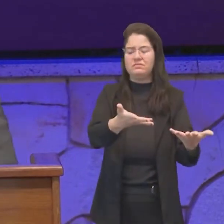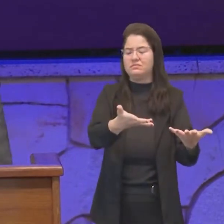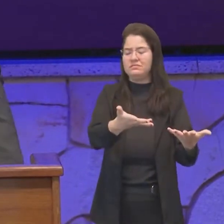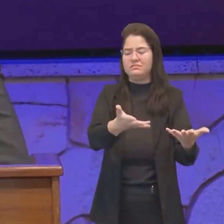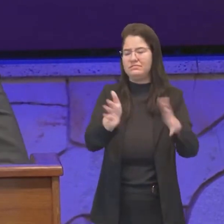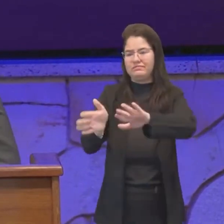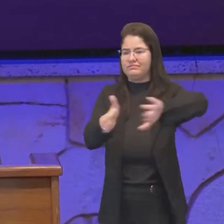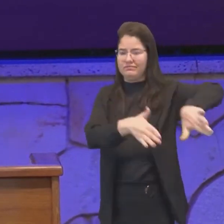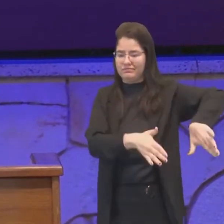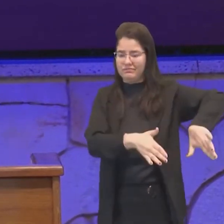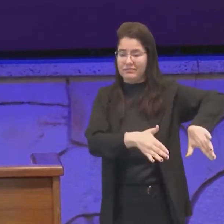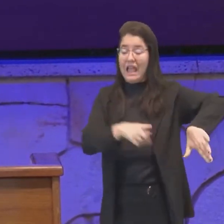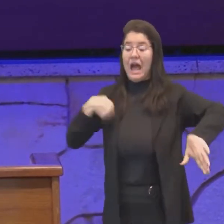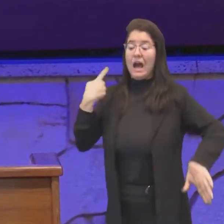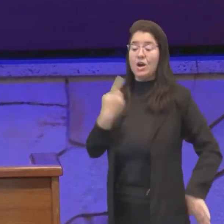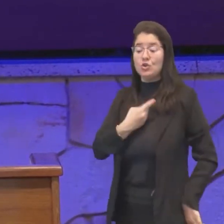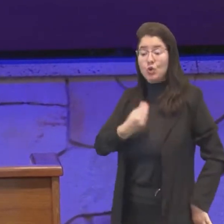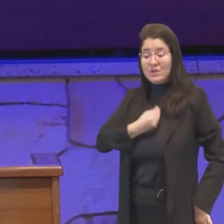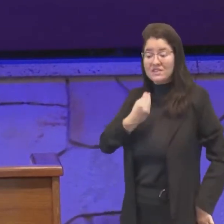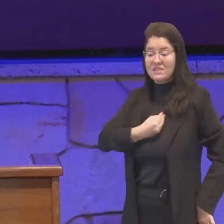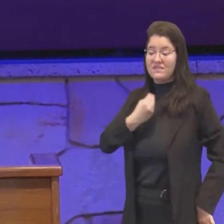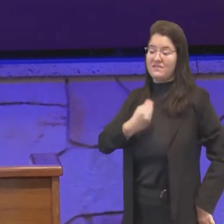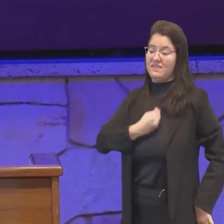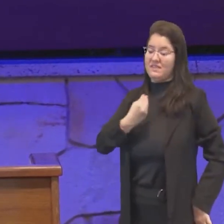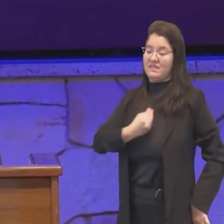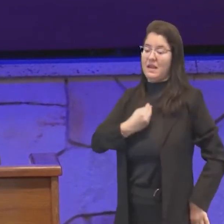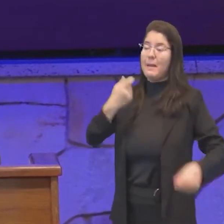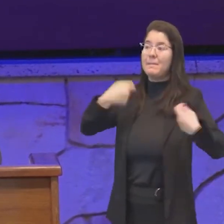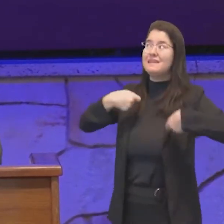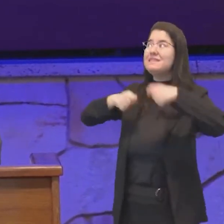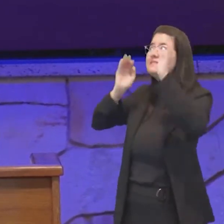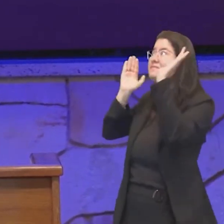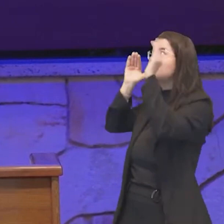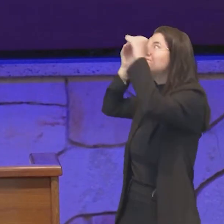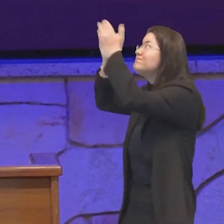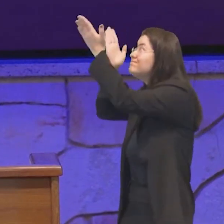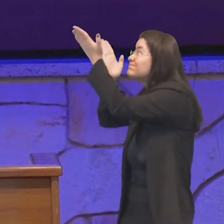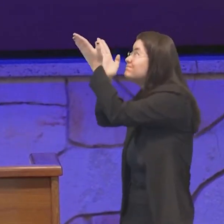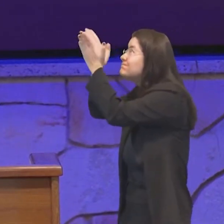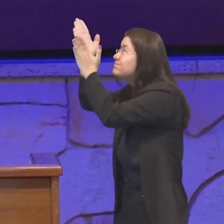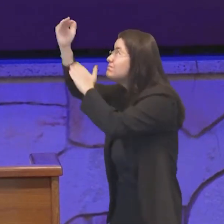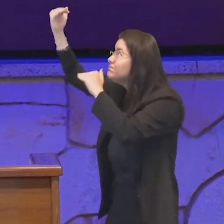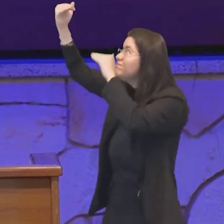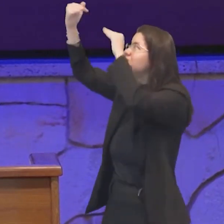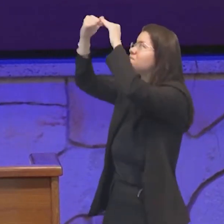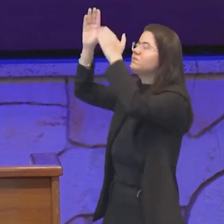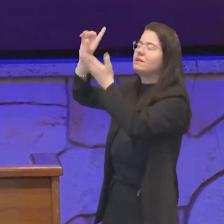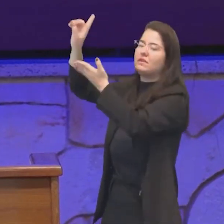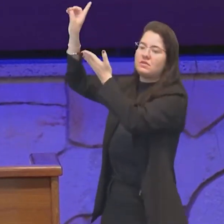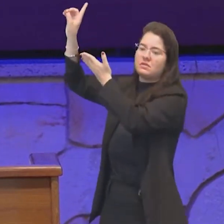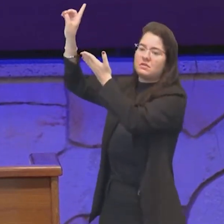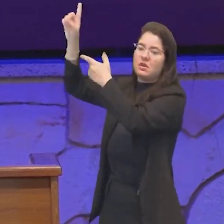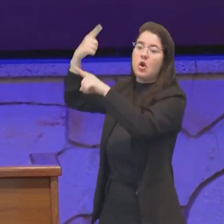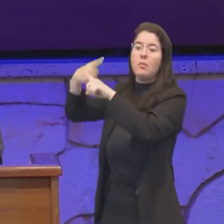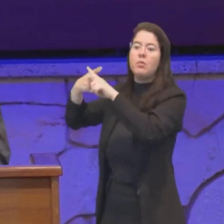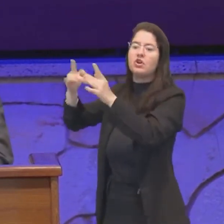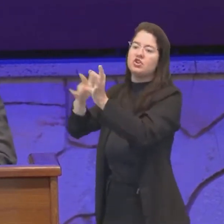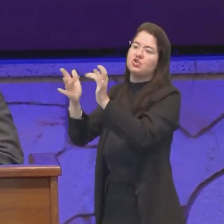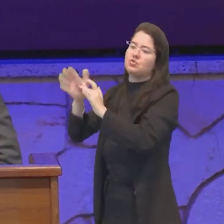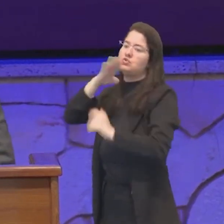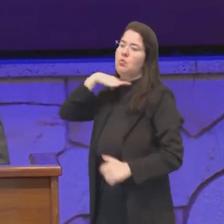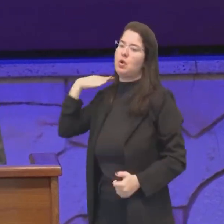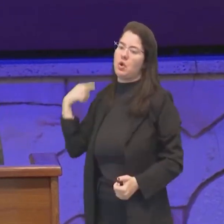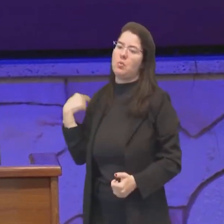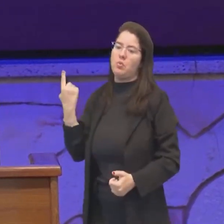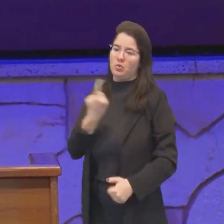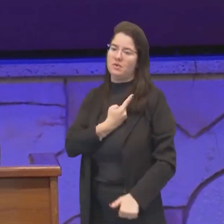como cheiro suave, como sacrifício agradável a Deus, até porque quem pagou foi ele, é o que conta para